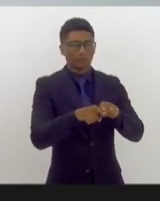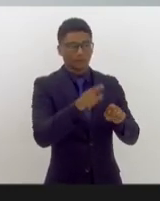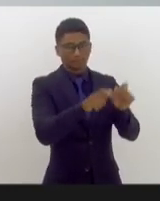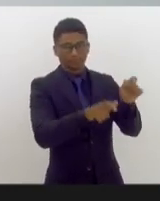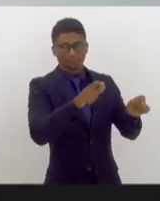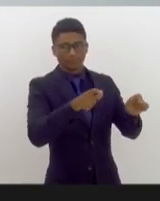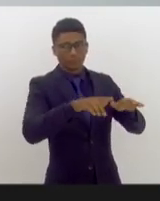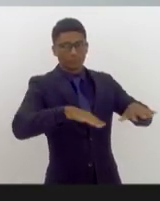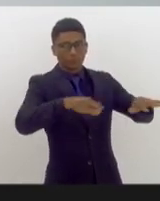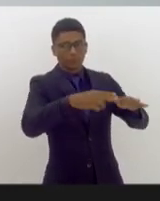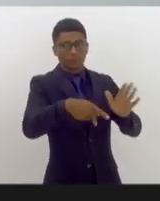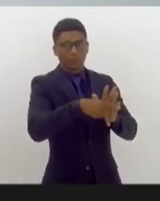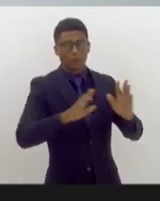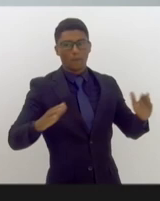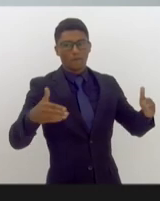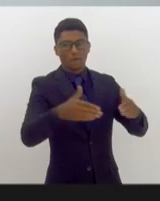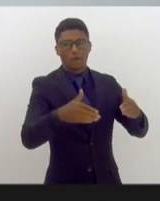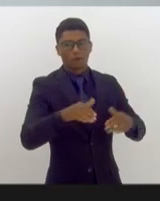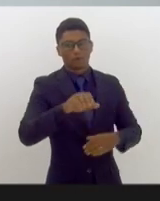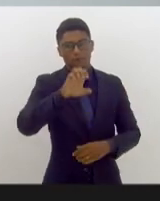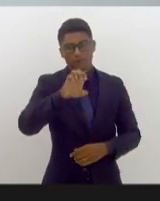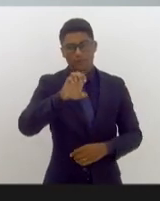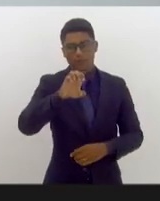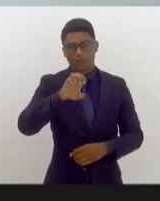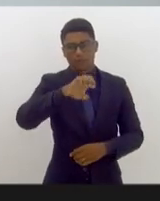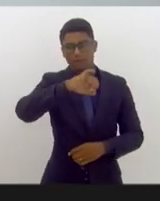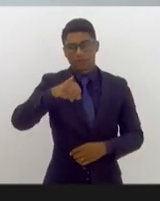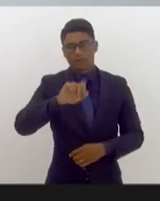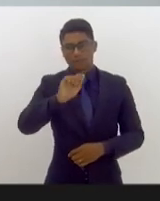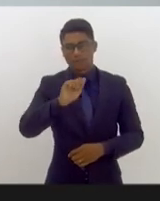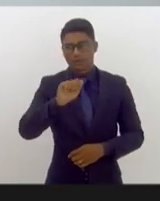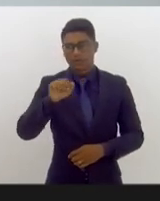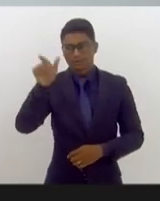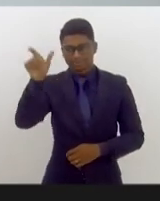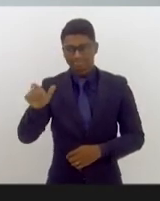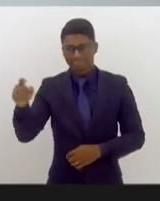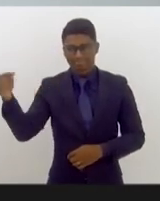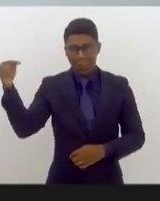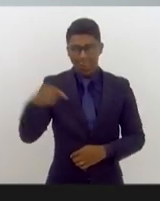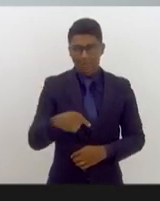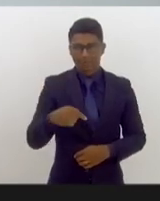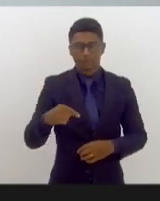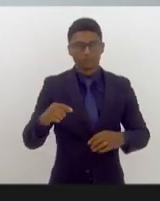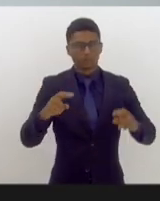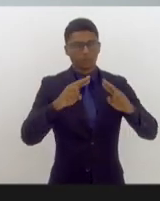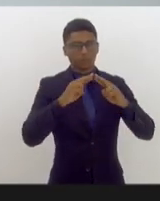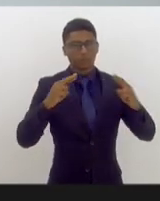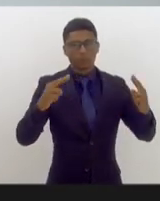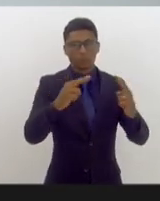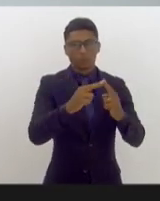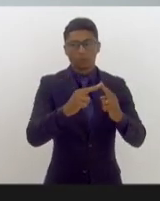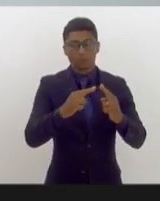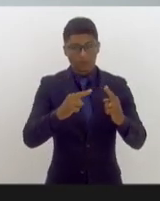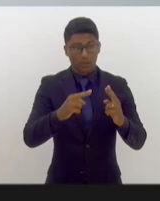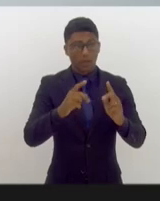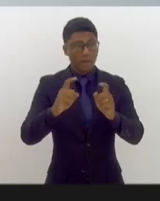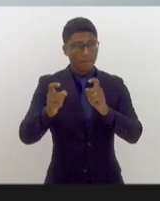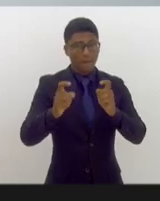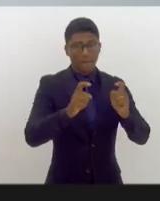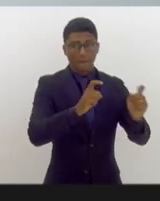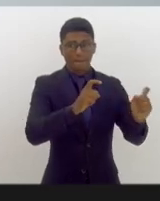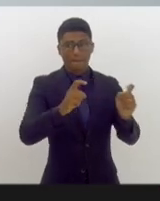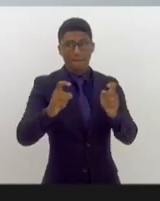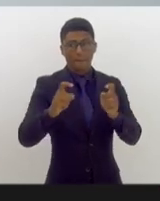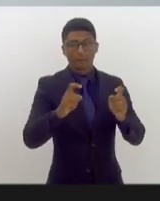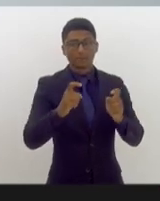de Educação de Jovens e Adultos, debatendo a dramática situação das